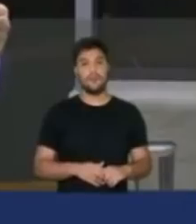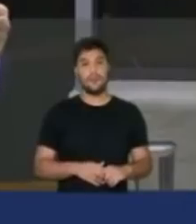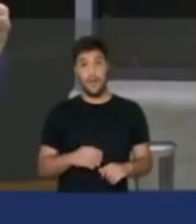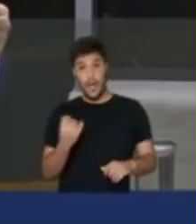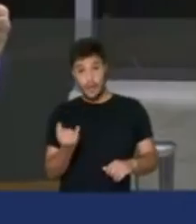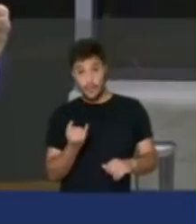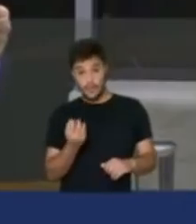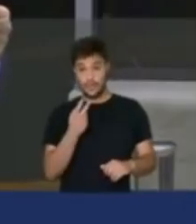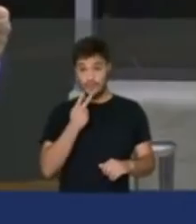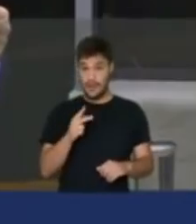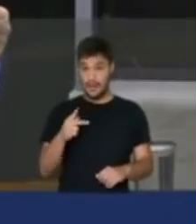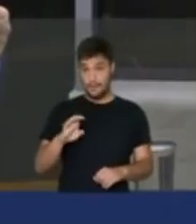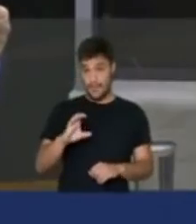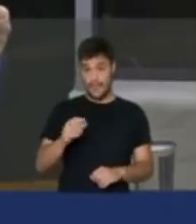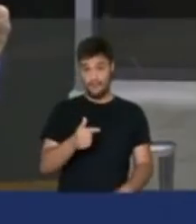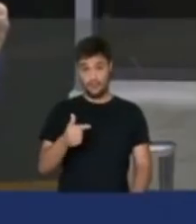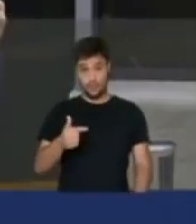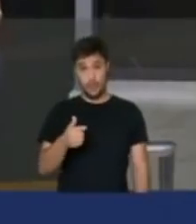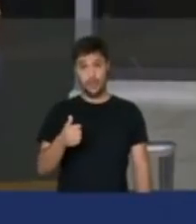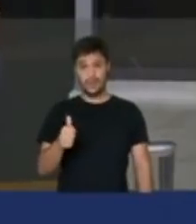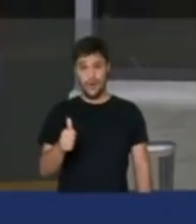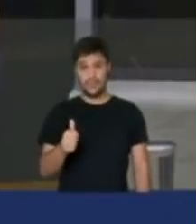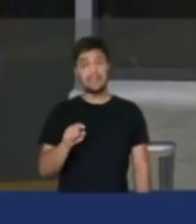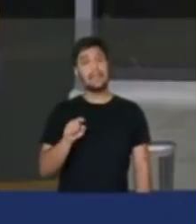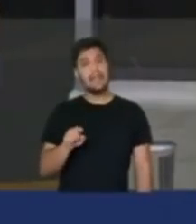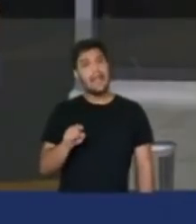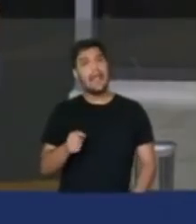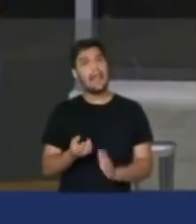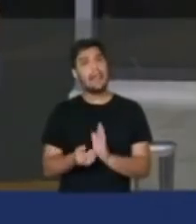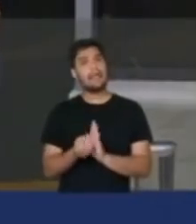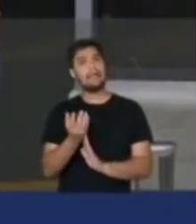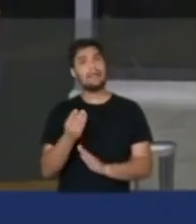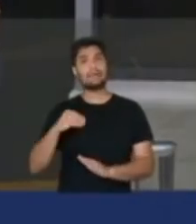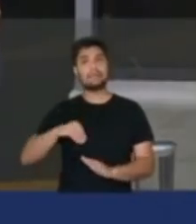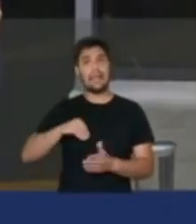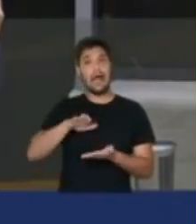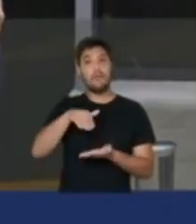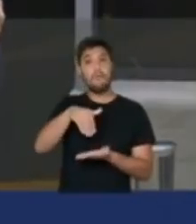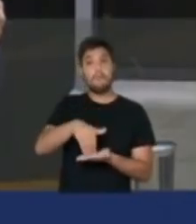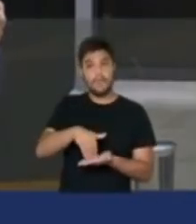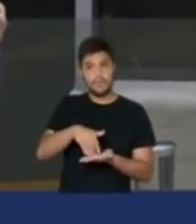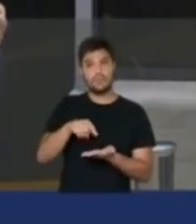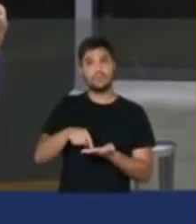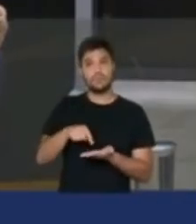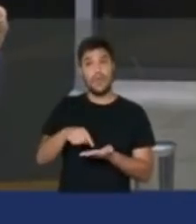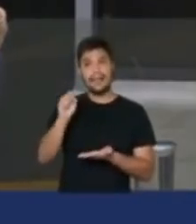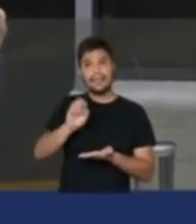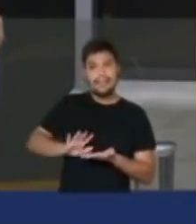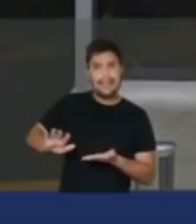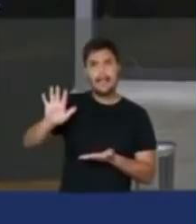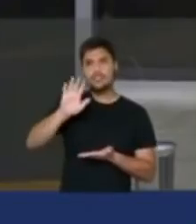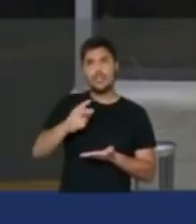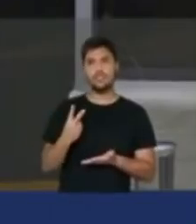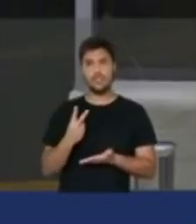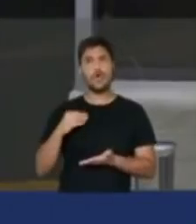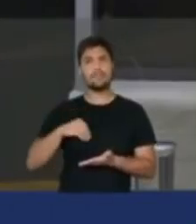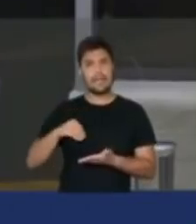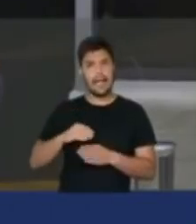PEC 2211, ela estabelece um piso nacional de 2 salários mínimos, equivalente